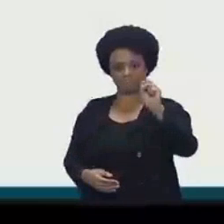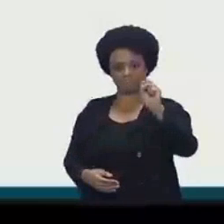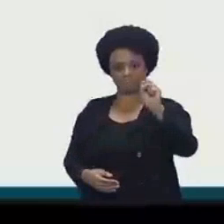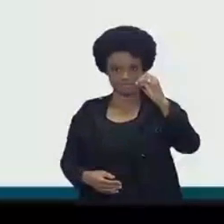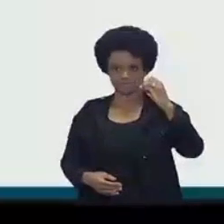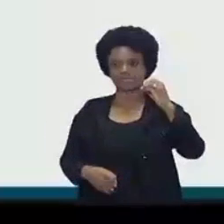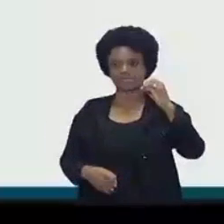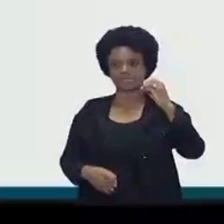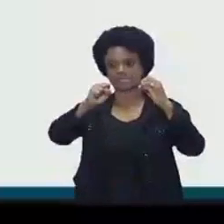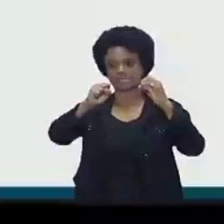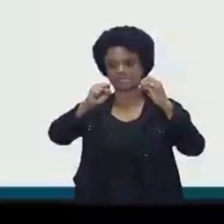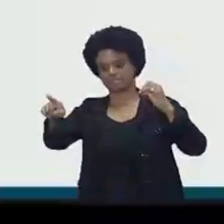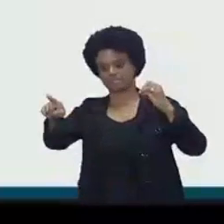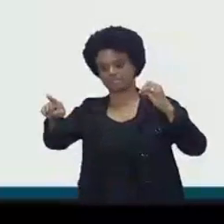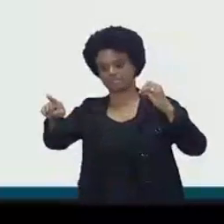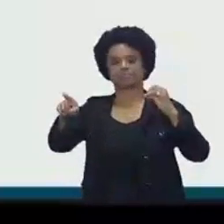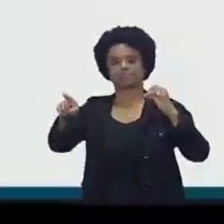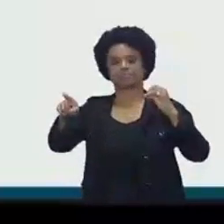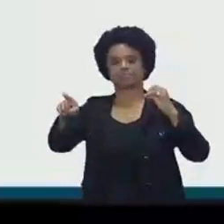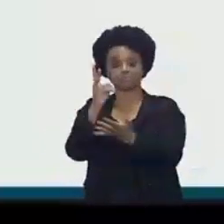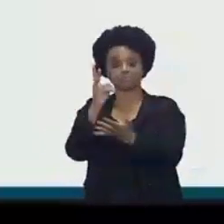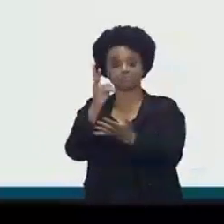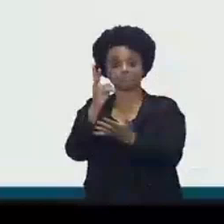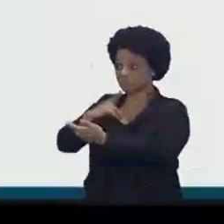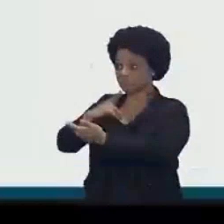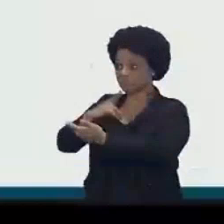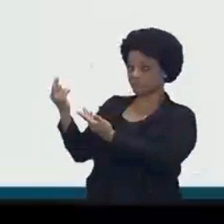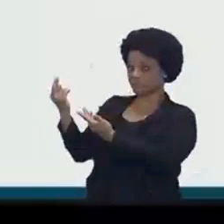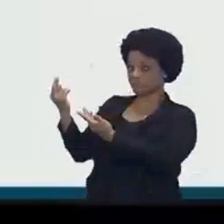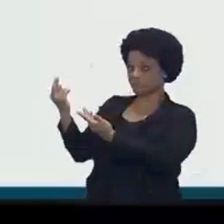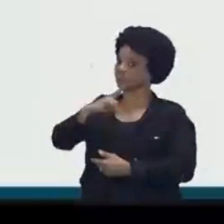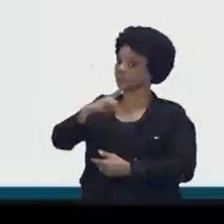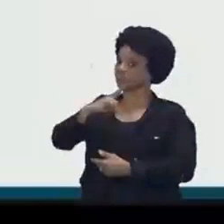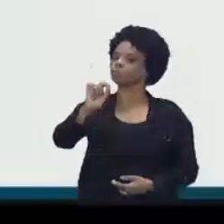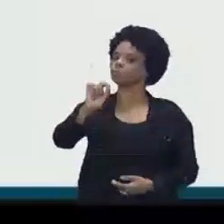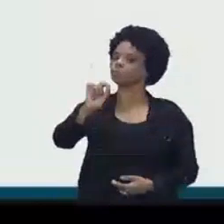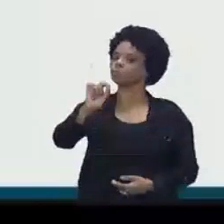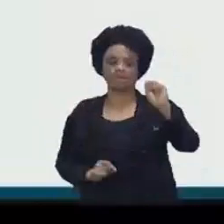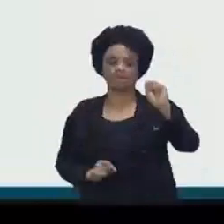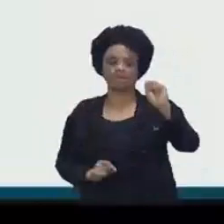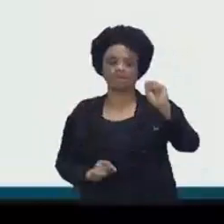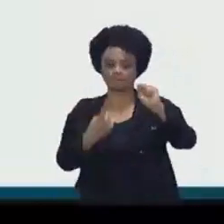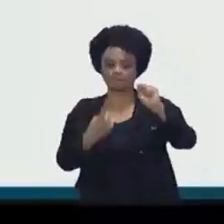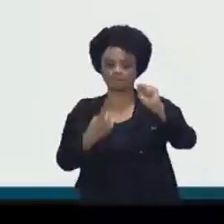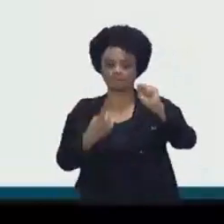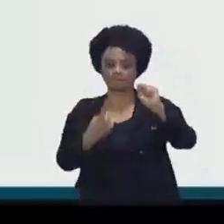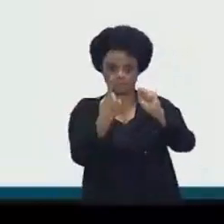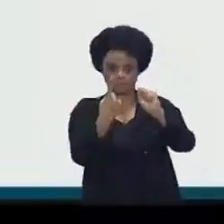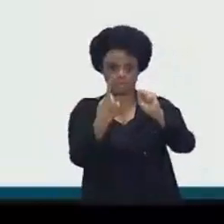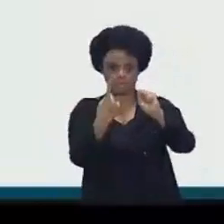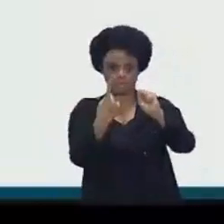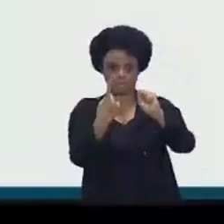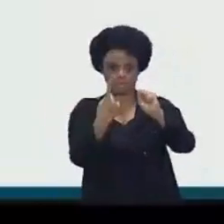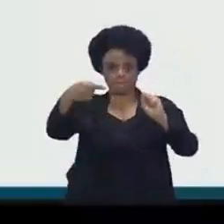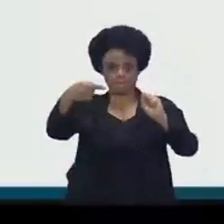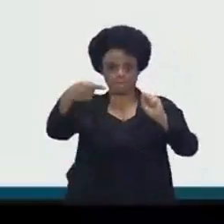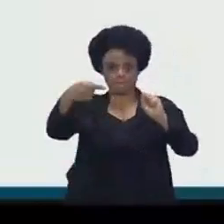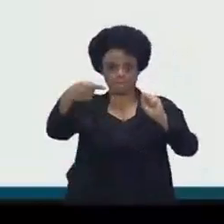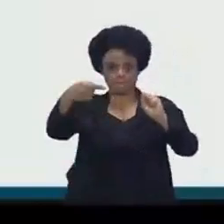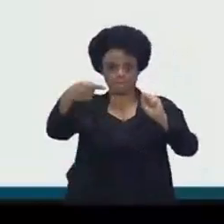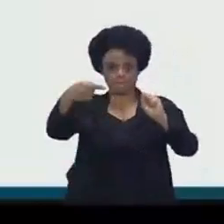Veja, você sempre vai ter aqui a primeira situação, né? Você vai ter o S1 menos o S0,